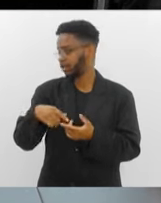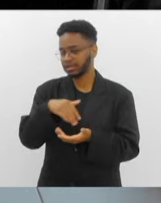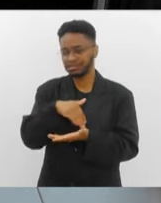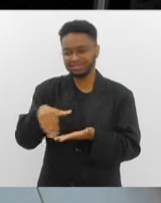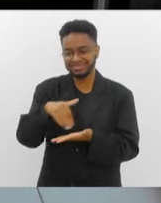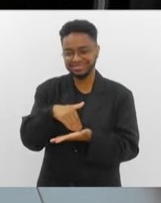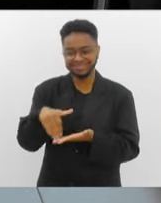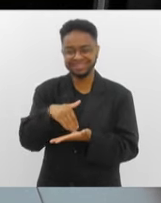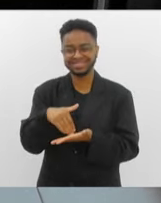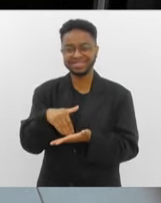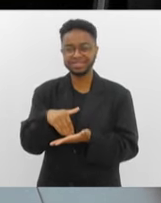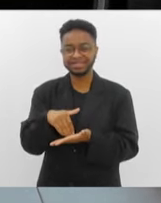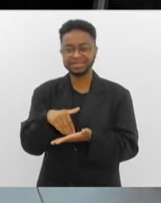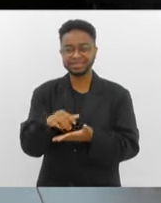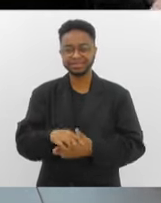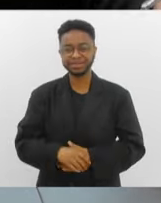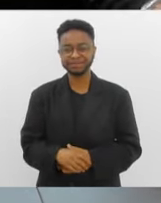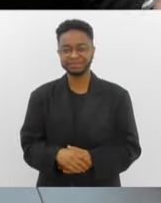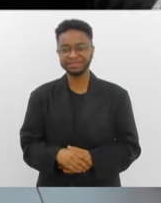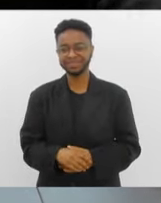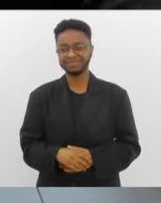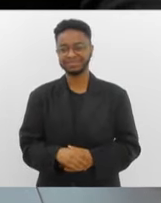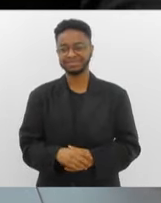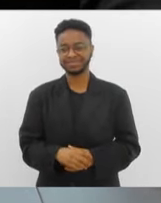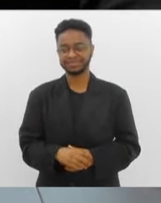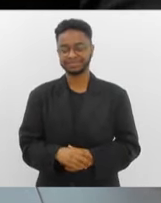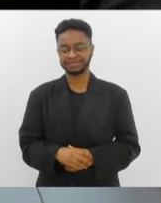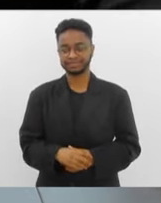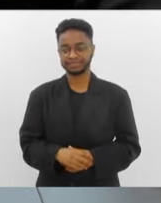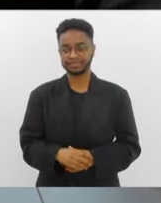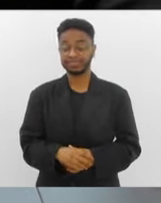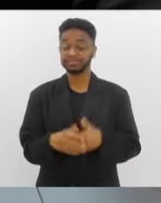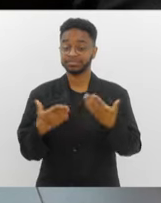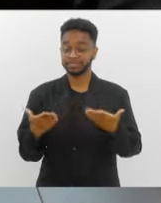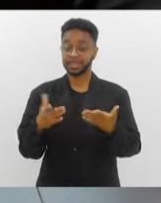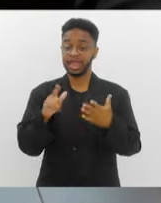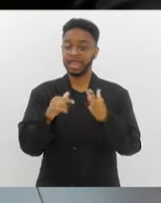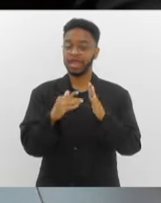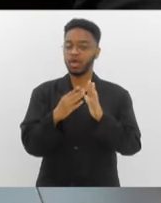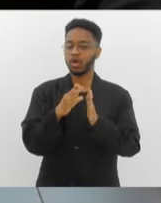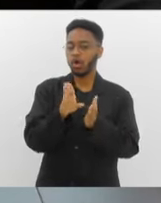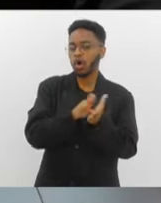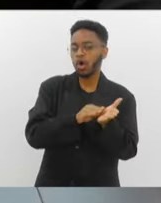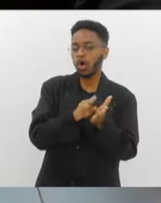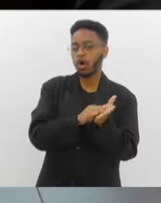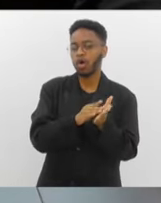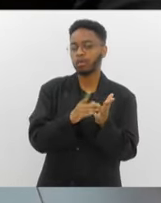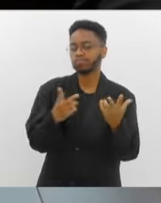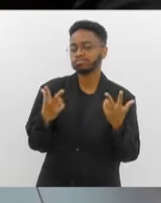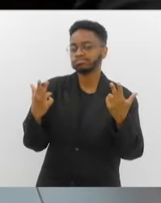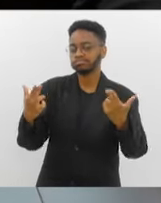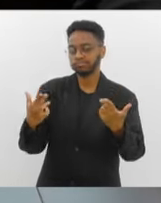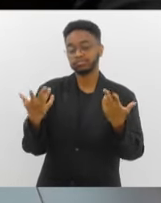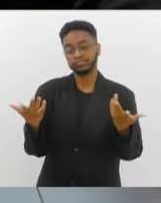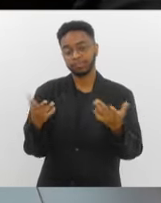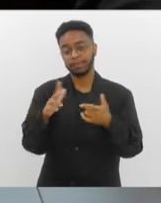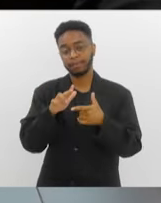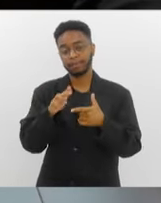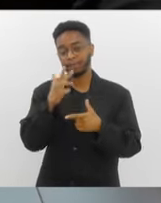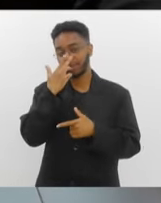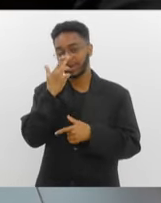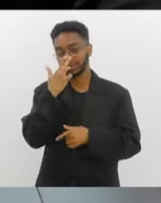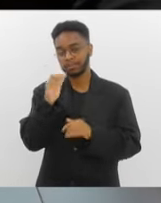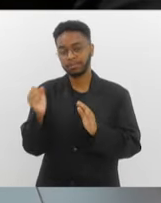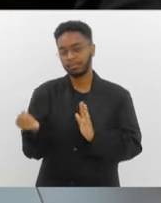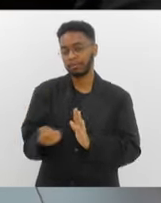Serginho. Mas ele é dublê. E sendo dublê, está trazendo aqui a sua marca